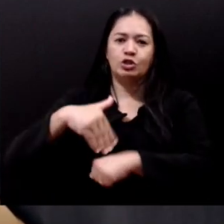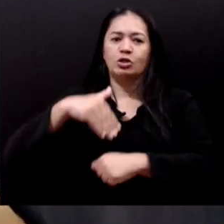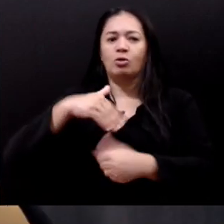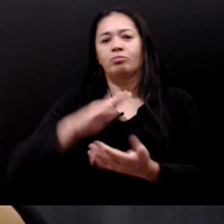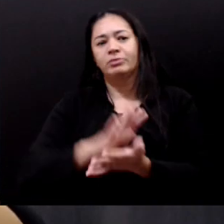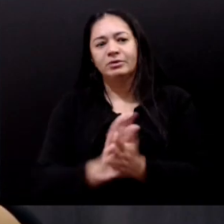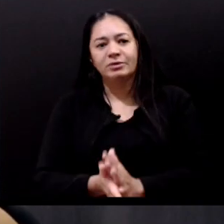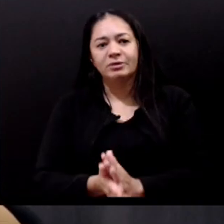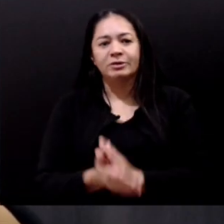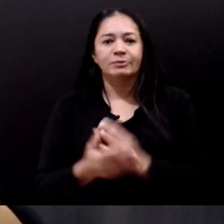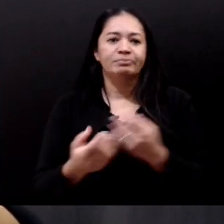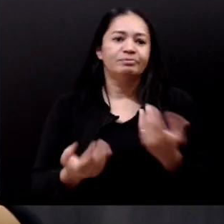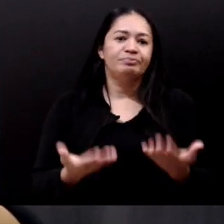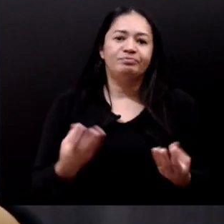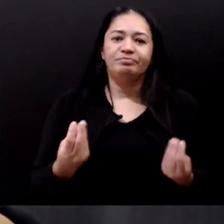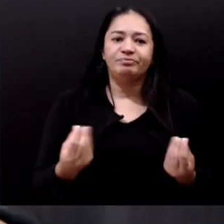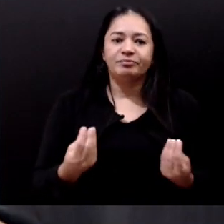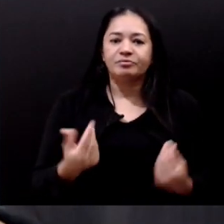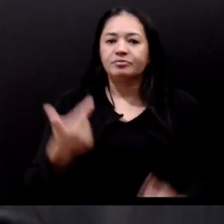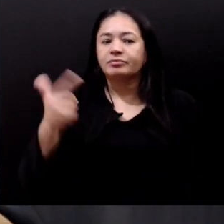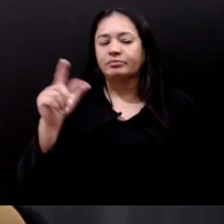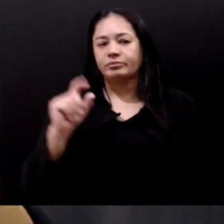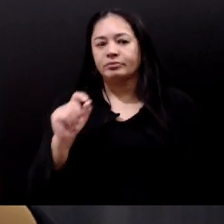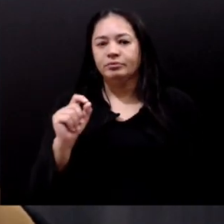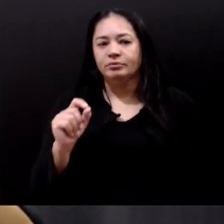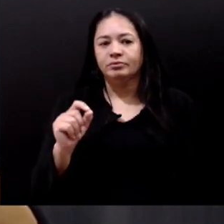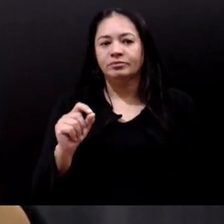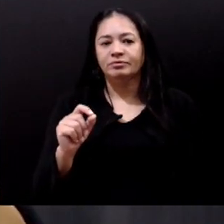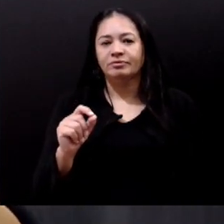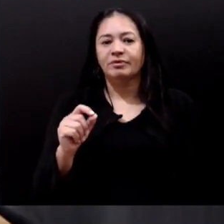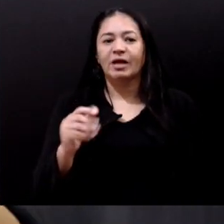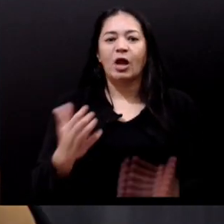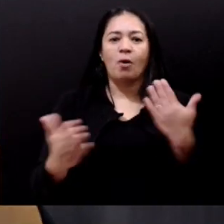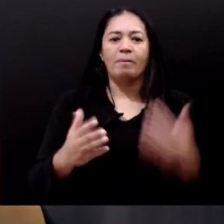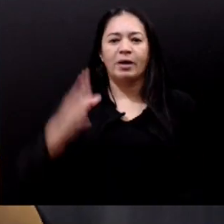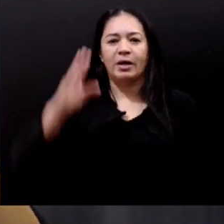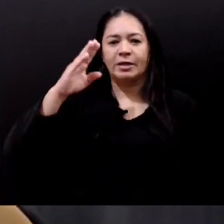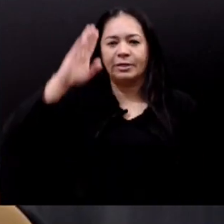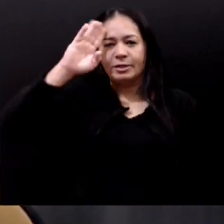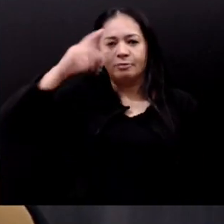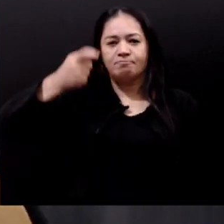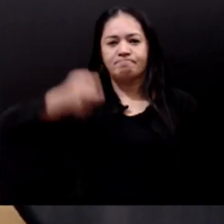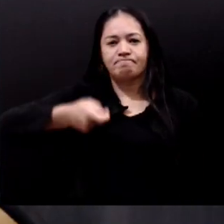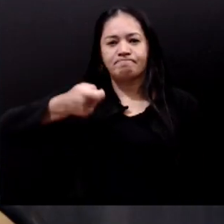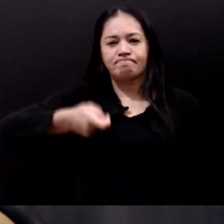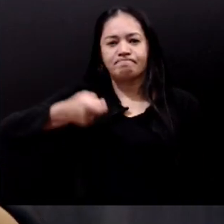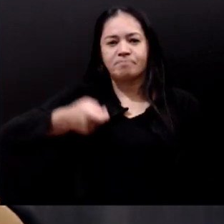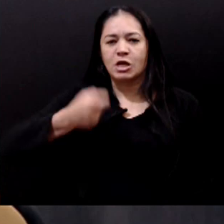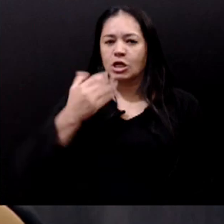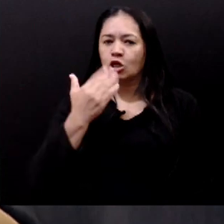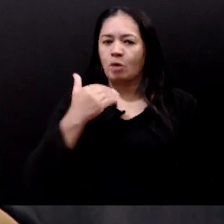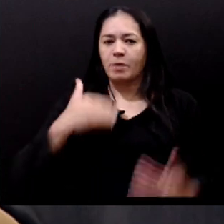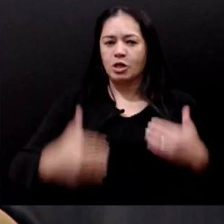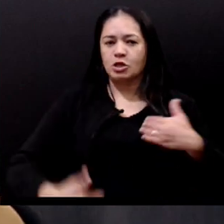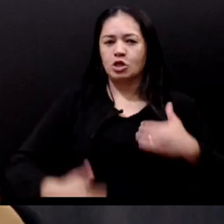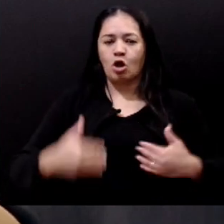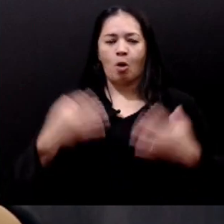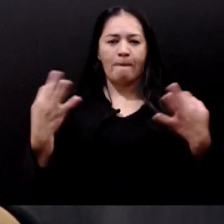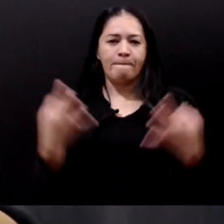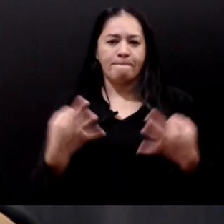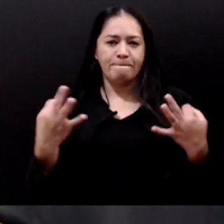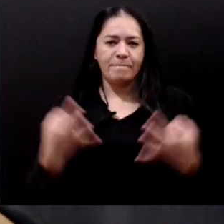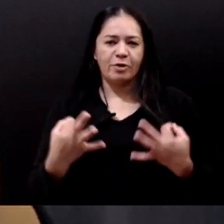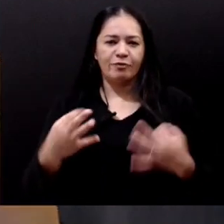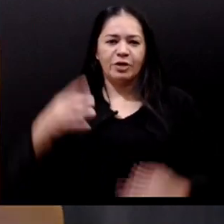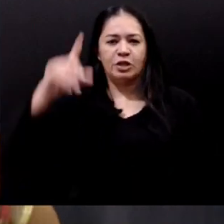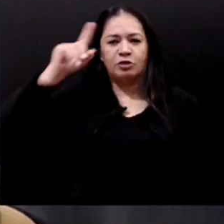basicamente um outro termo que é uma ditadura alimentar, a Exato. ditadura do corpo perfeito, a ditadura da rotina perfeita, que é outra